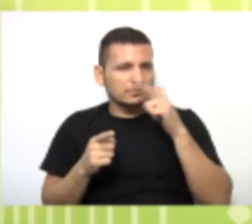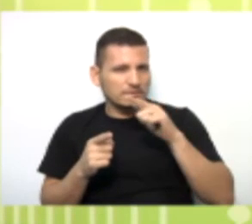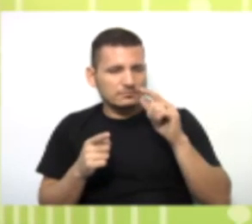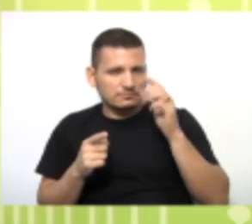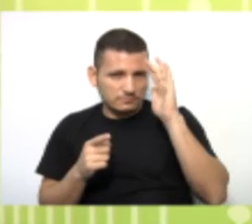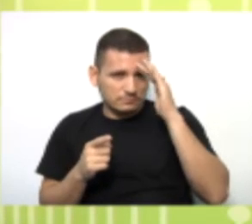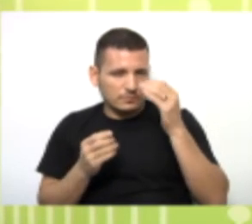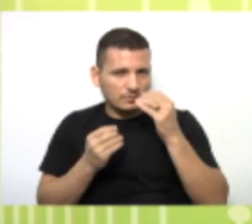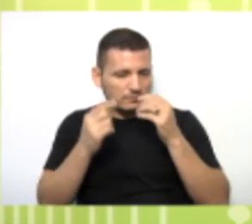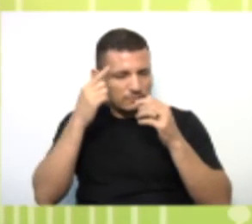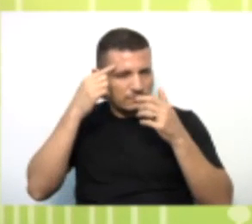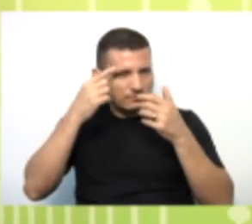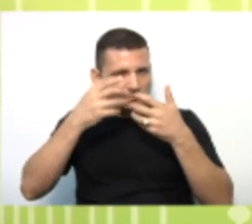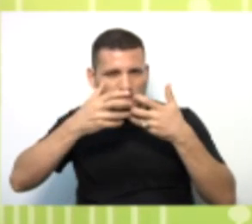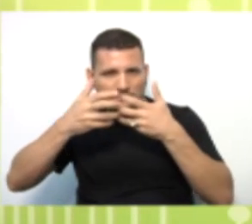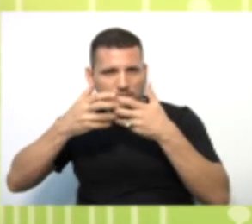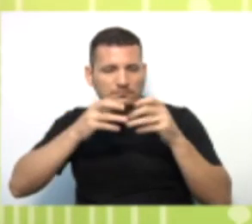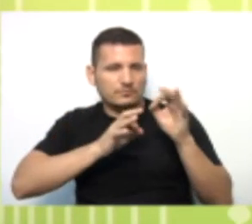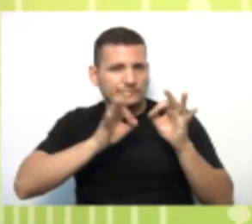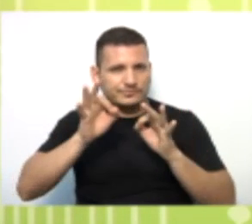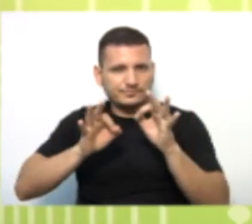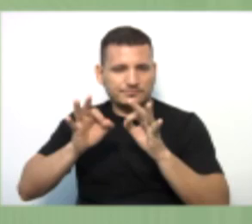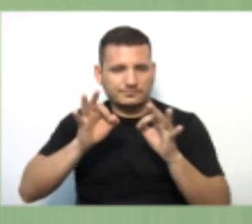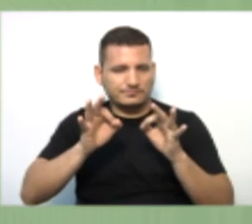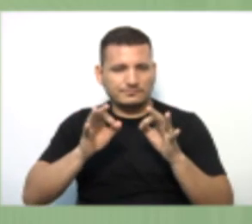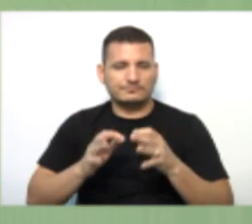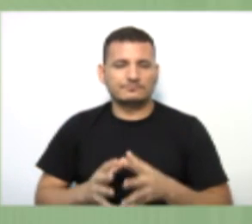organização do pensamento, tá? Começa por aí.